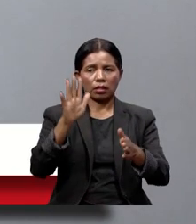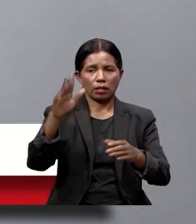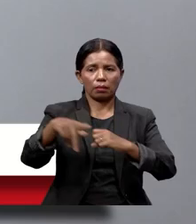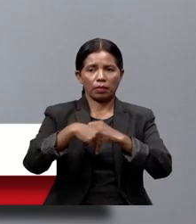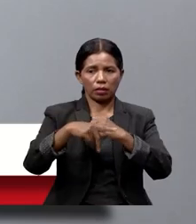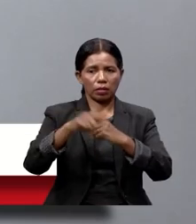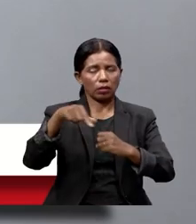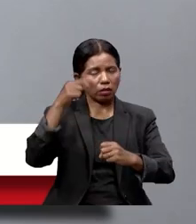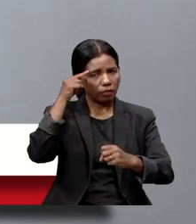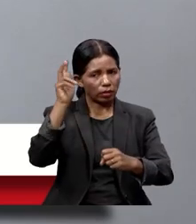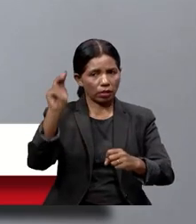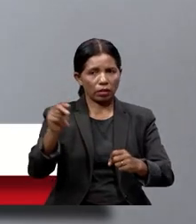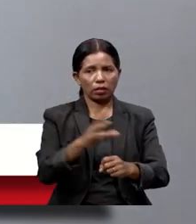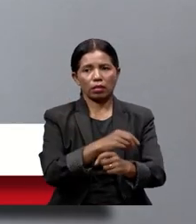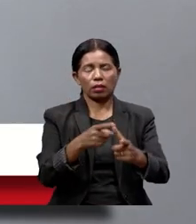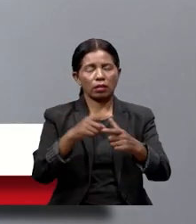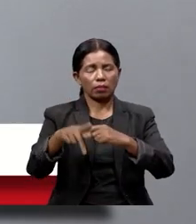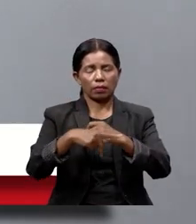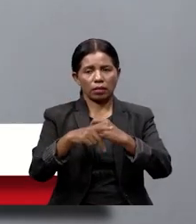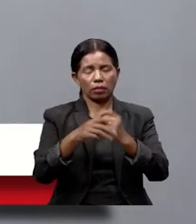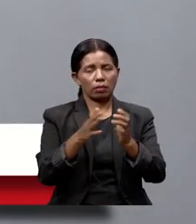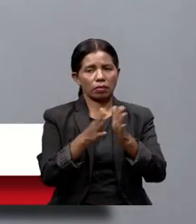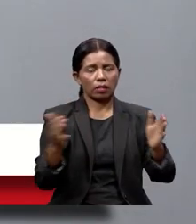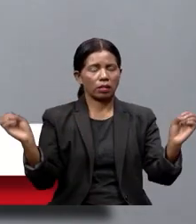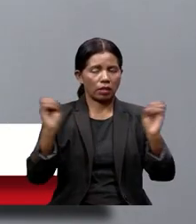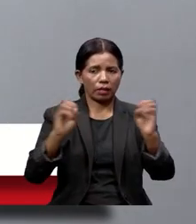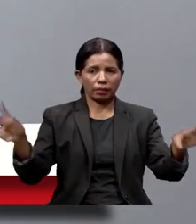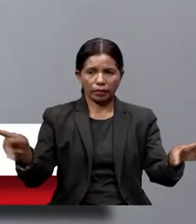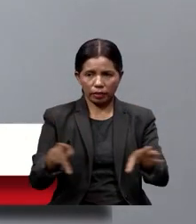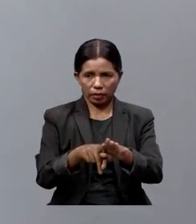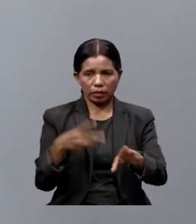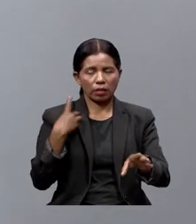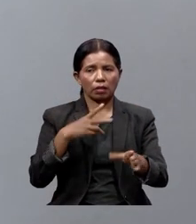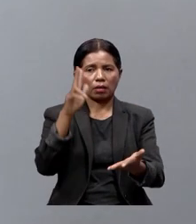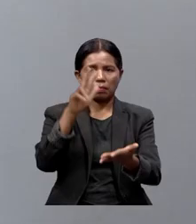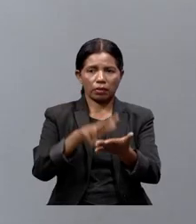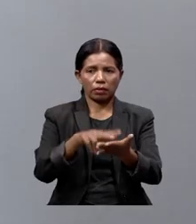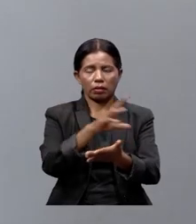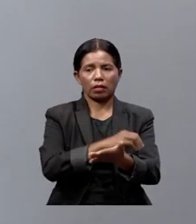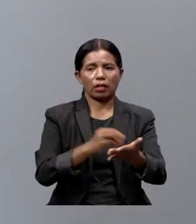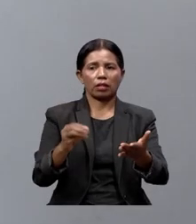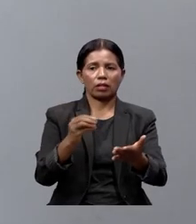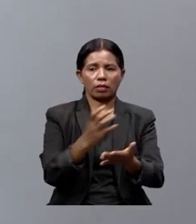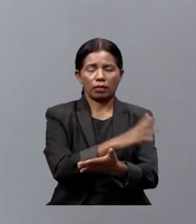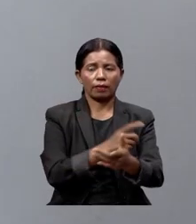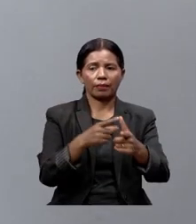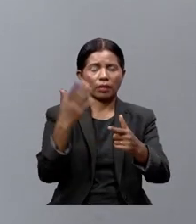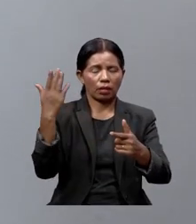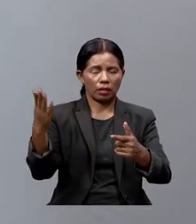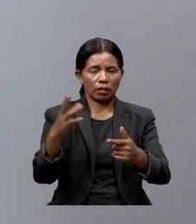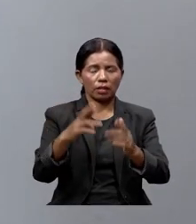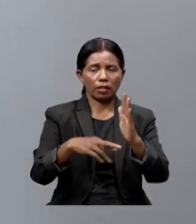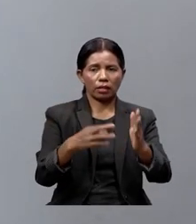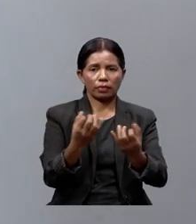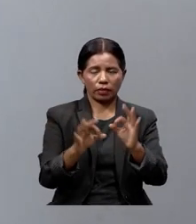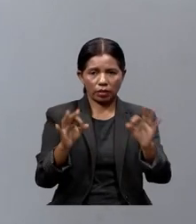bancada governo de, bancada oposição, la marca presença, a minha prova na redação final. E a redação final,